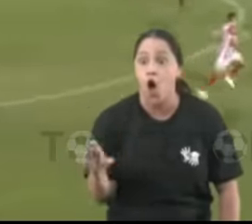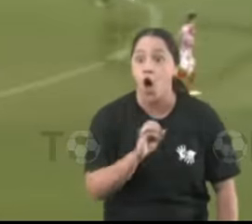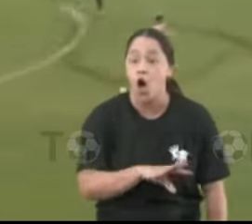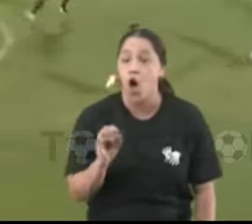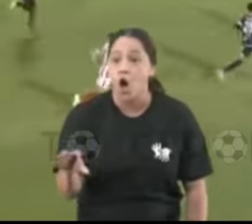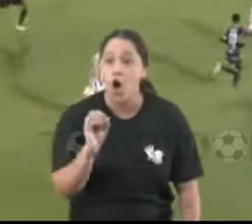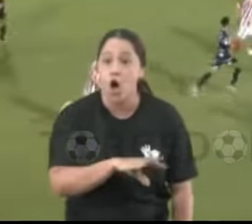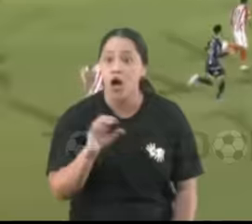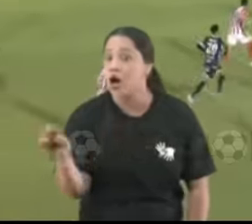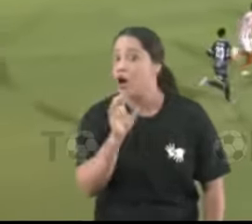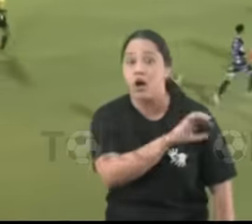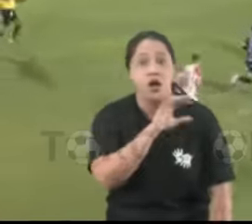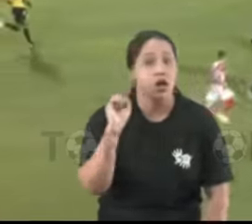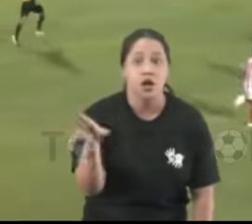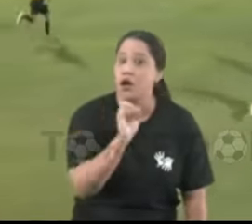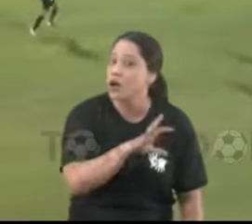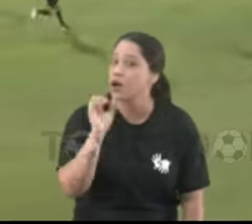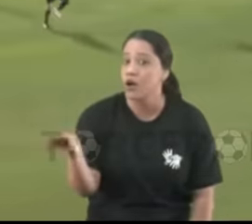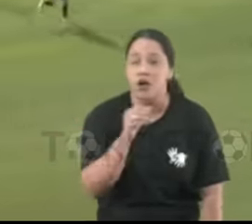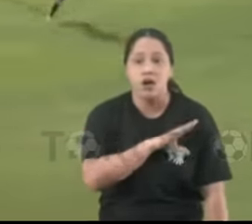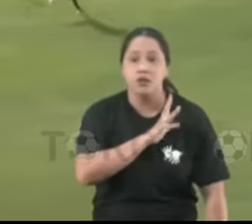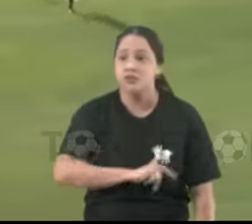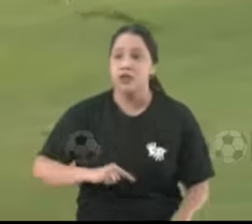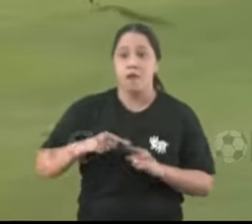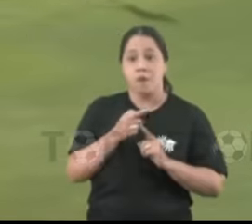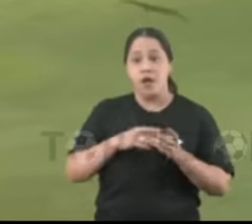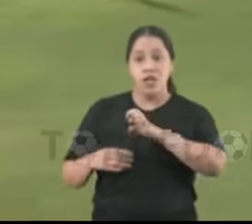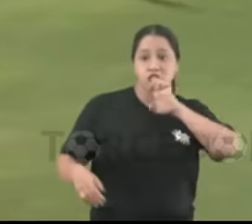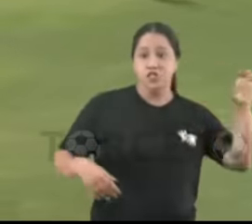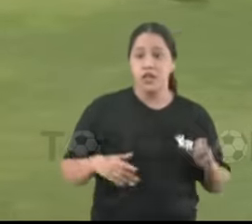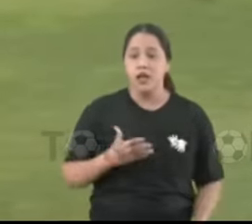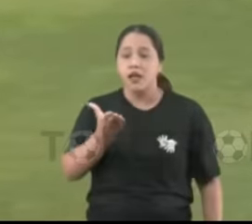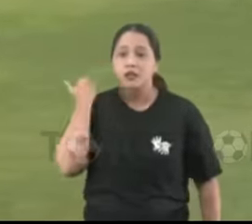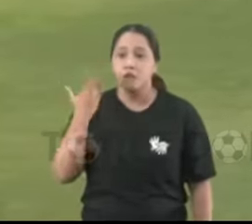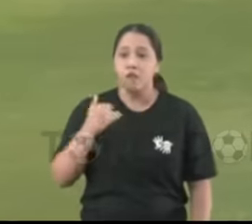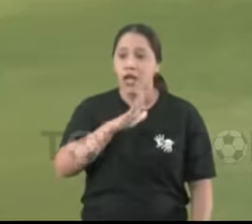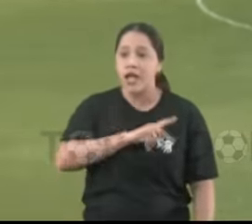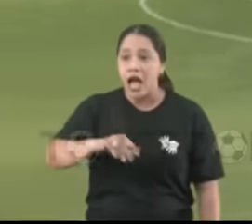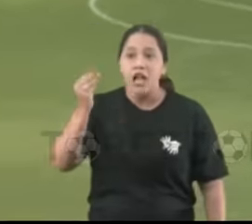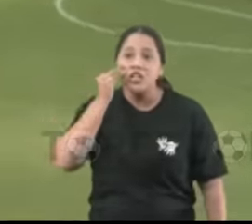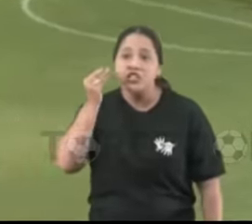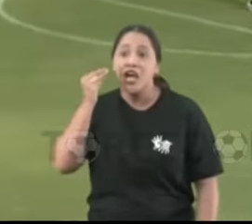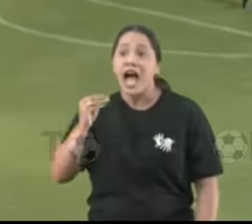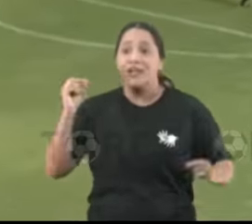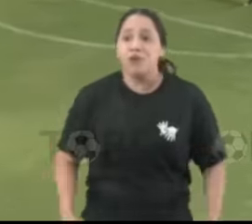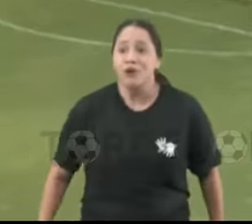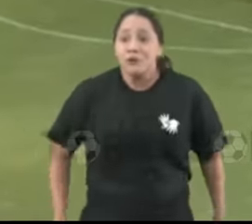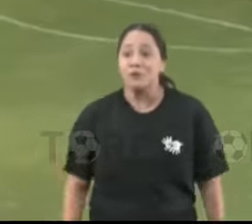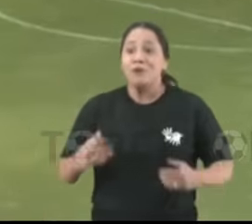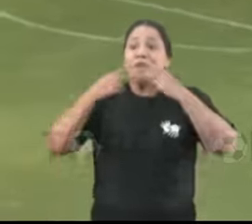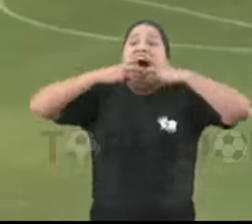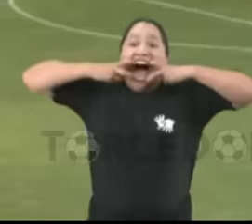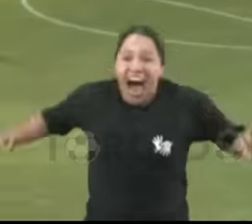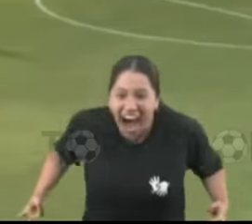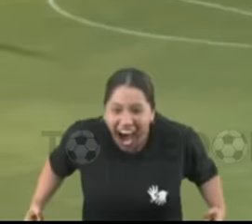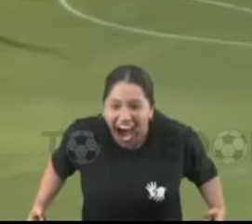escorregada, a velocidade do CRB. Rômulo abre do lado esquerdo, vem o Galo, chance de cruzamento